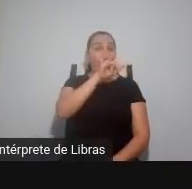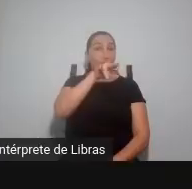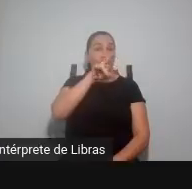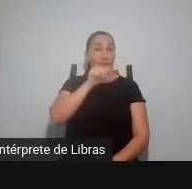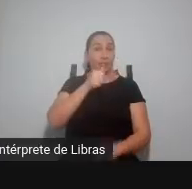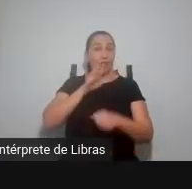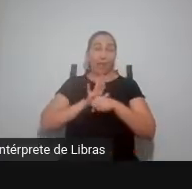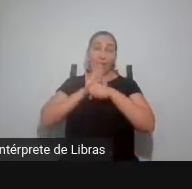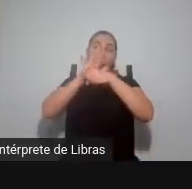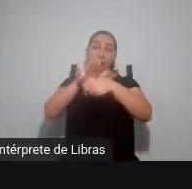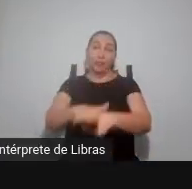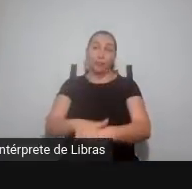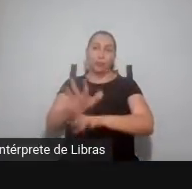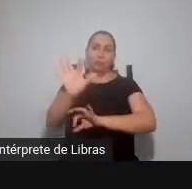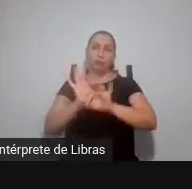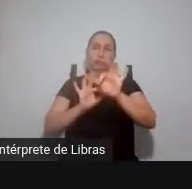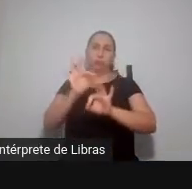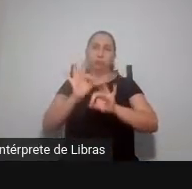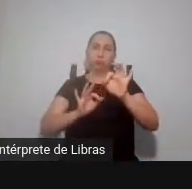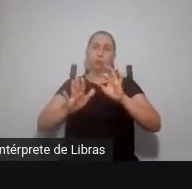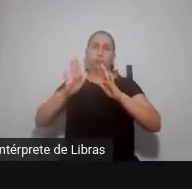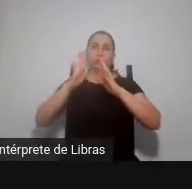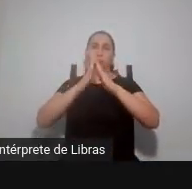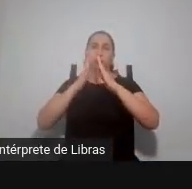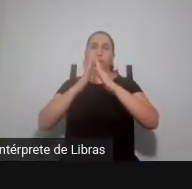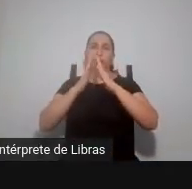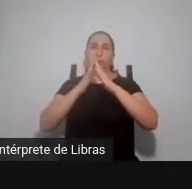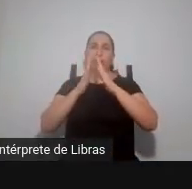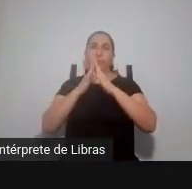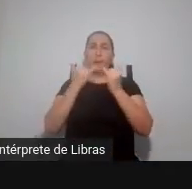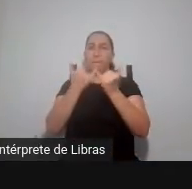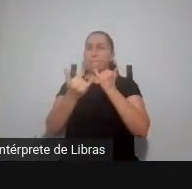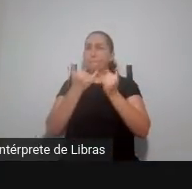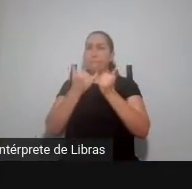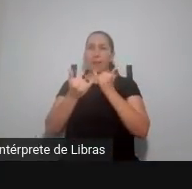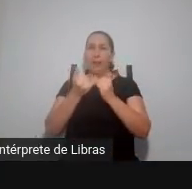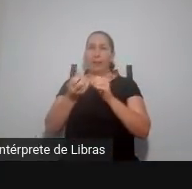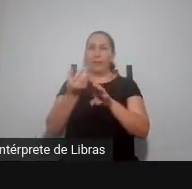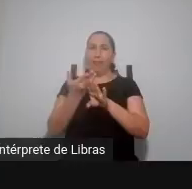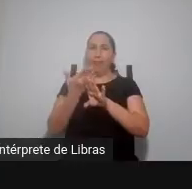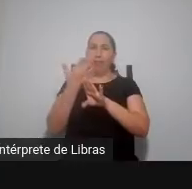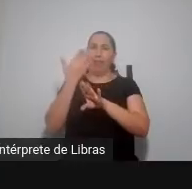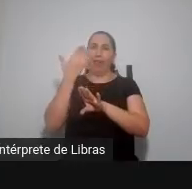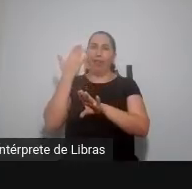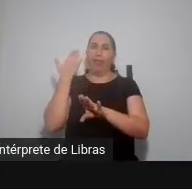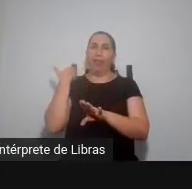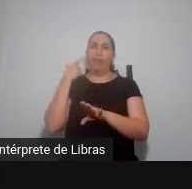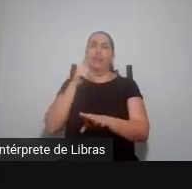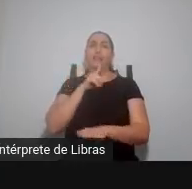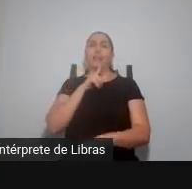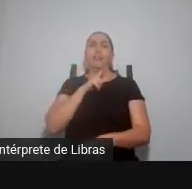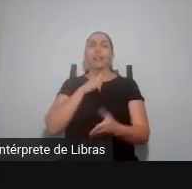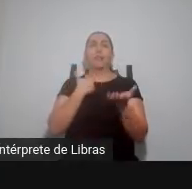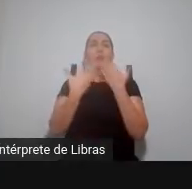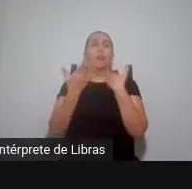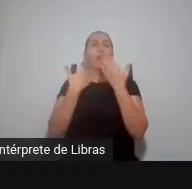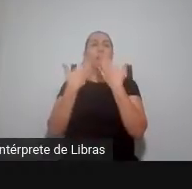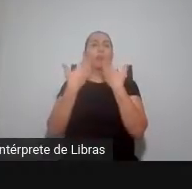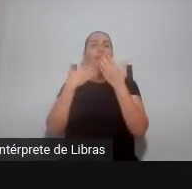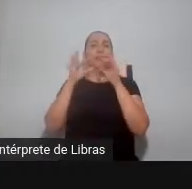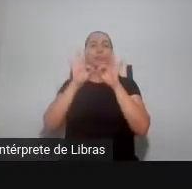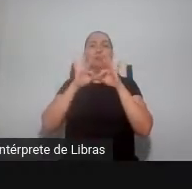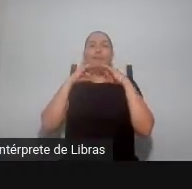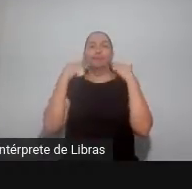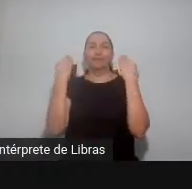casa. Segunda-feira, ontem, parece que está tanto tempo, nós fizemos uma roda temática de conversa com as famílias que foi